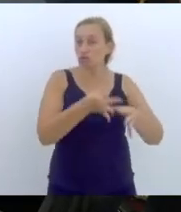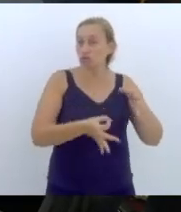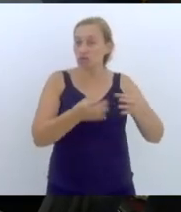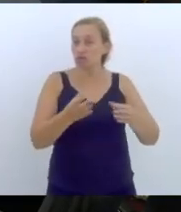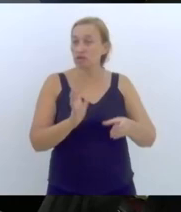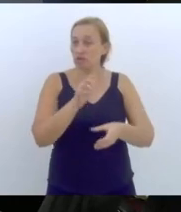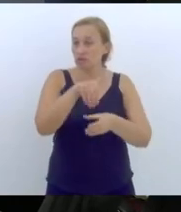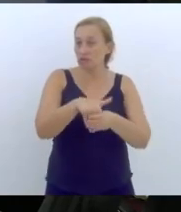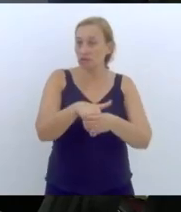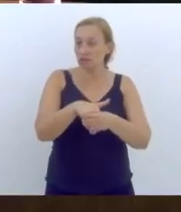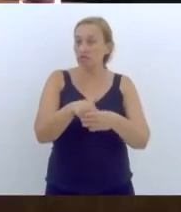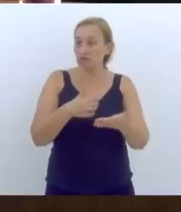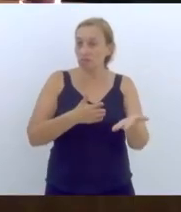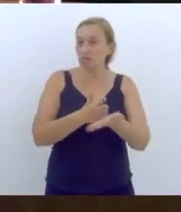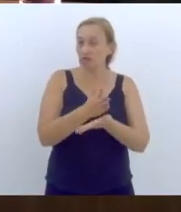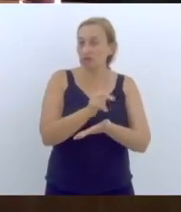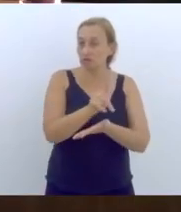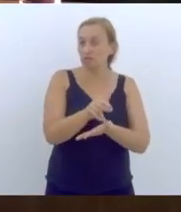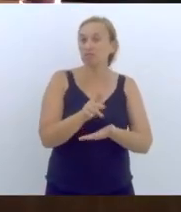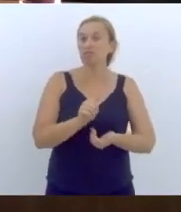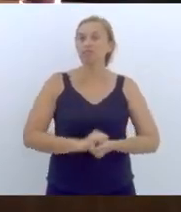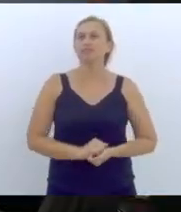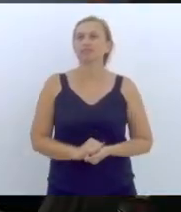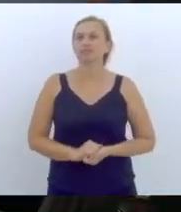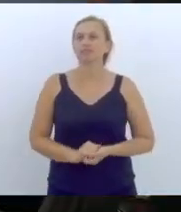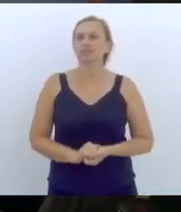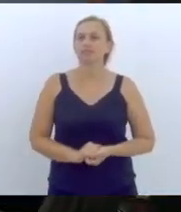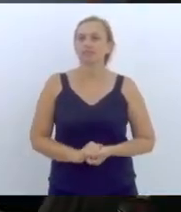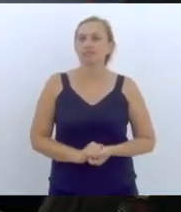acompanhando o parecer da Comissão de Constituição e Justiça.